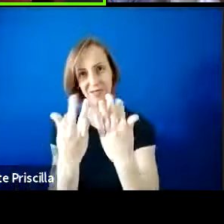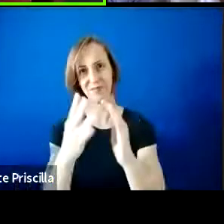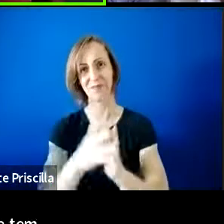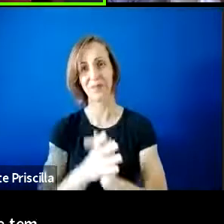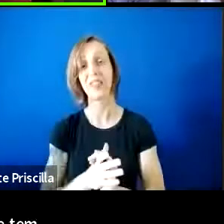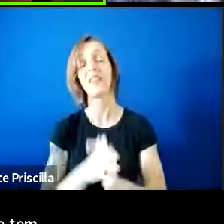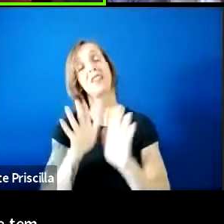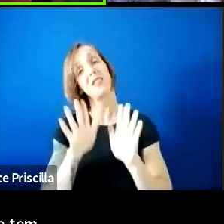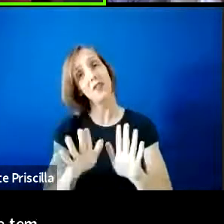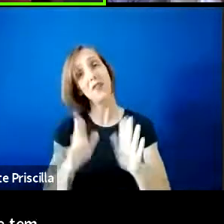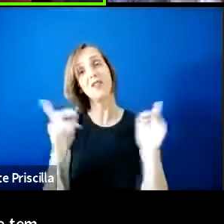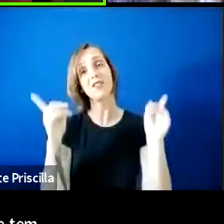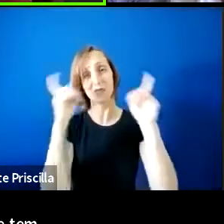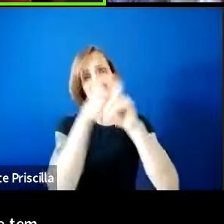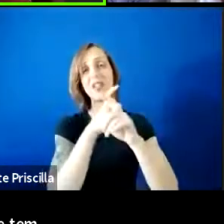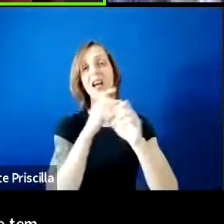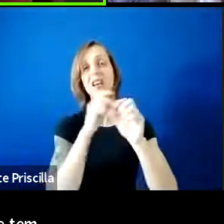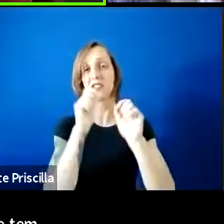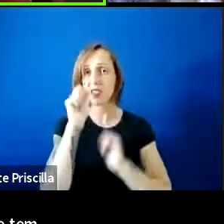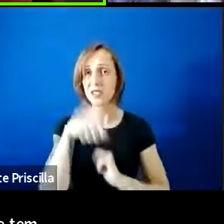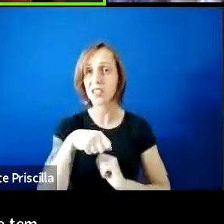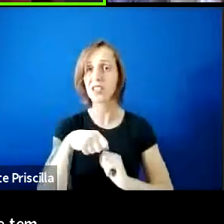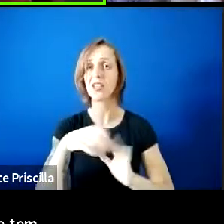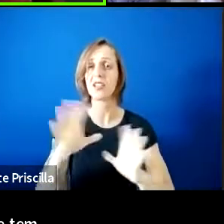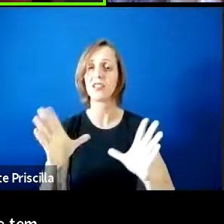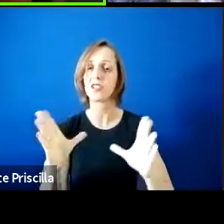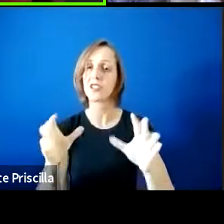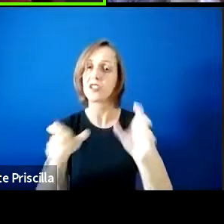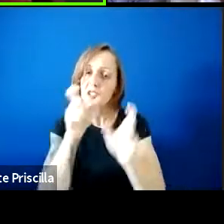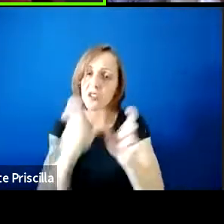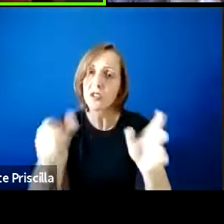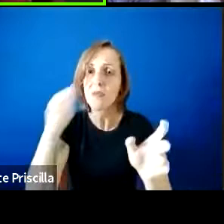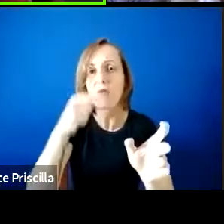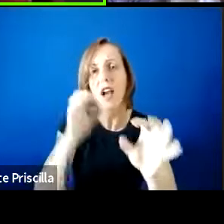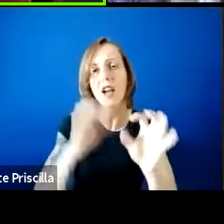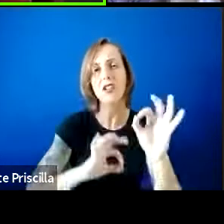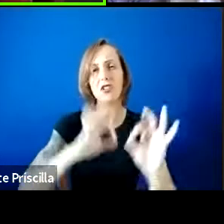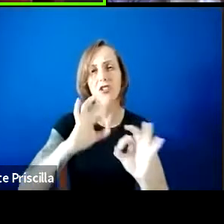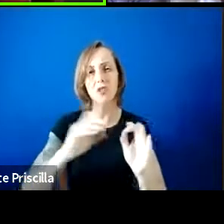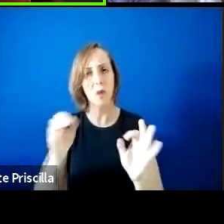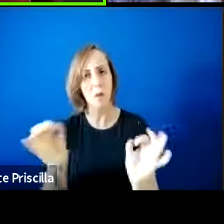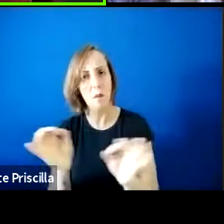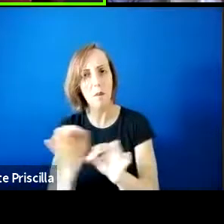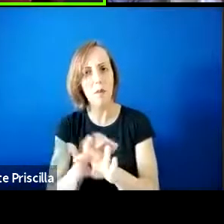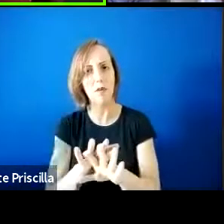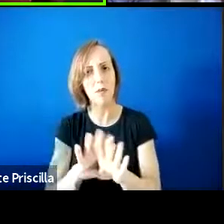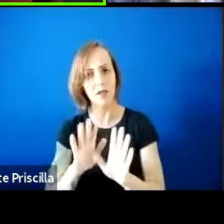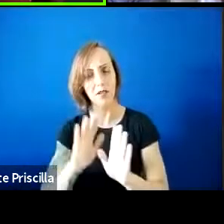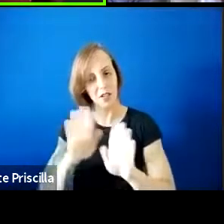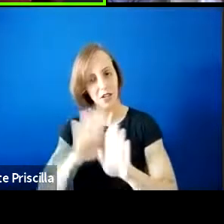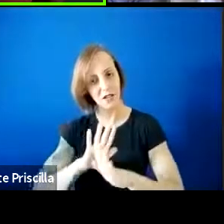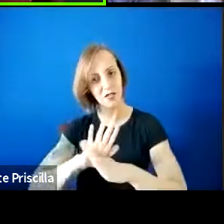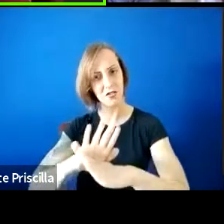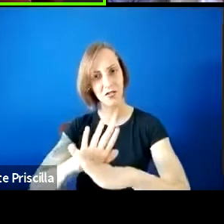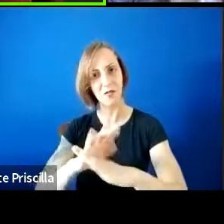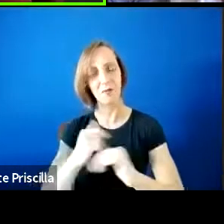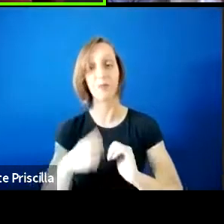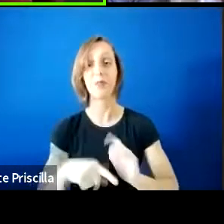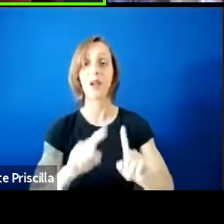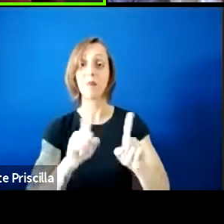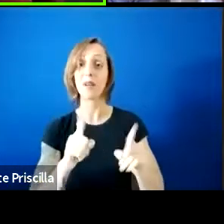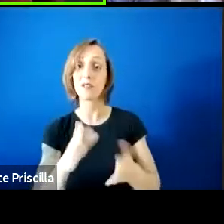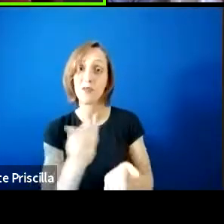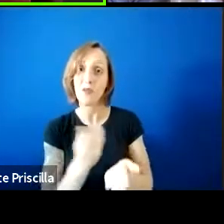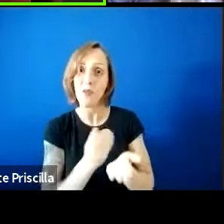as mulheres, de trabalhar, mas se a gente vê historicamente, enquanto movimento, no início era muito mais